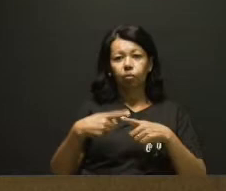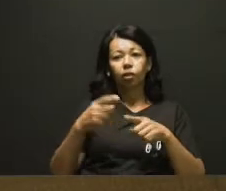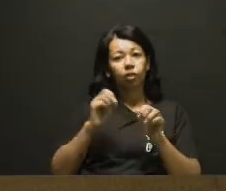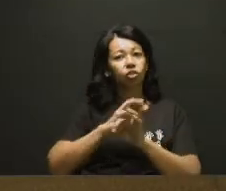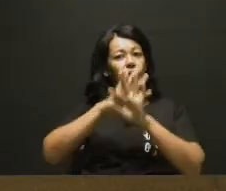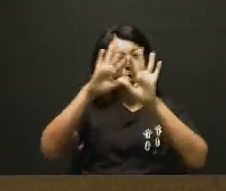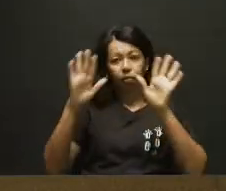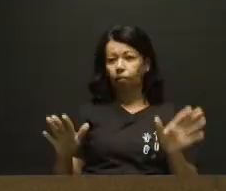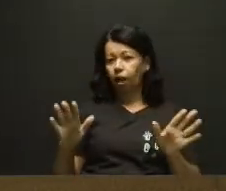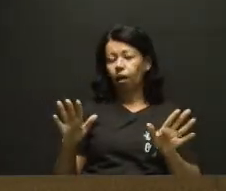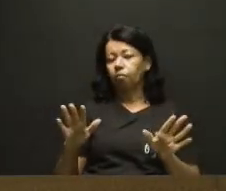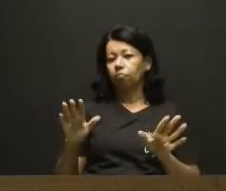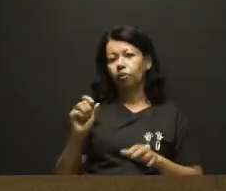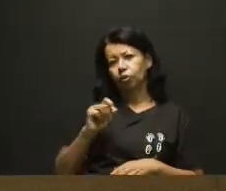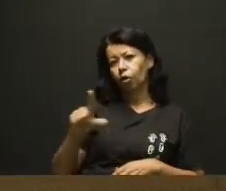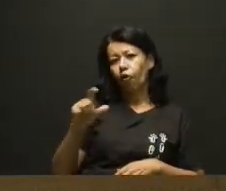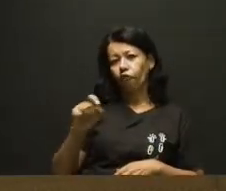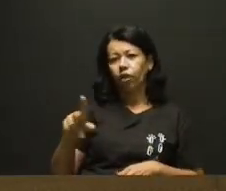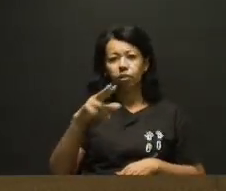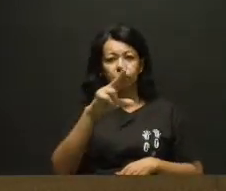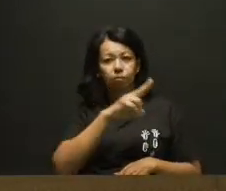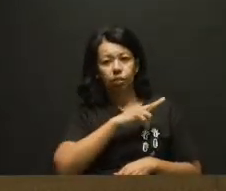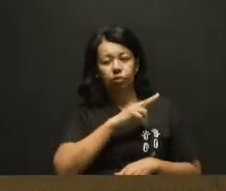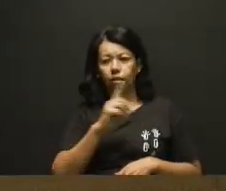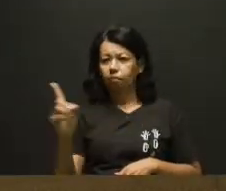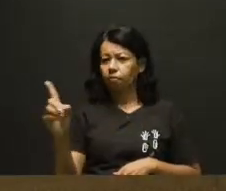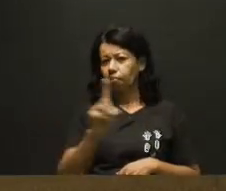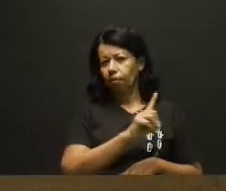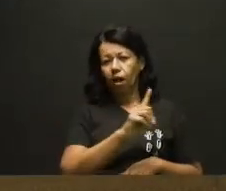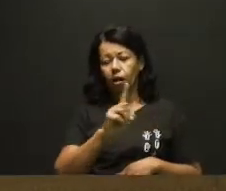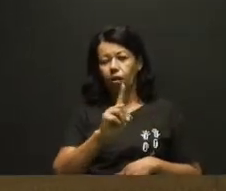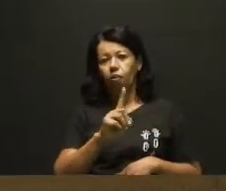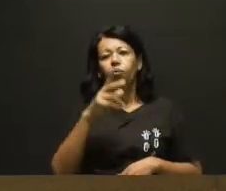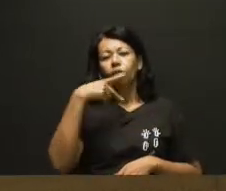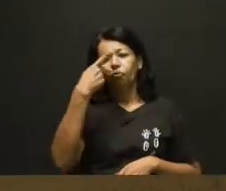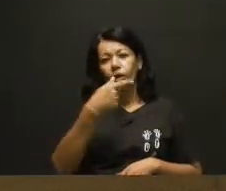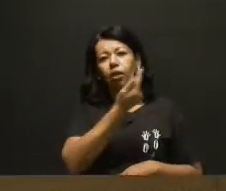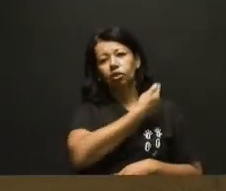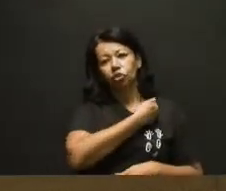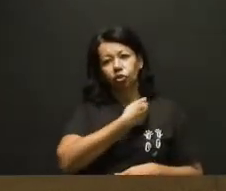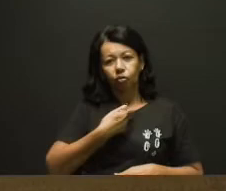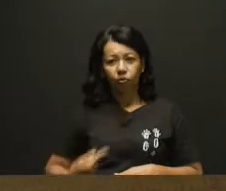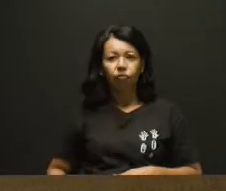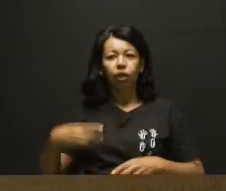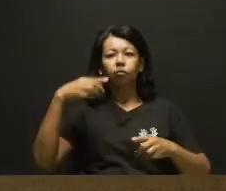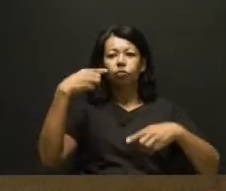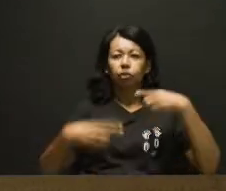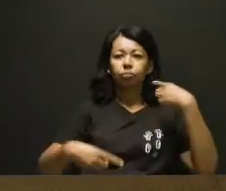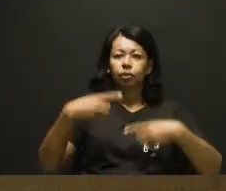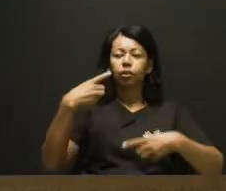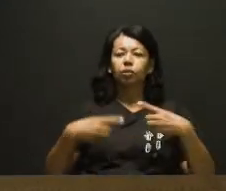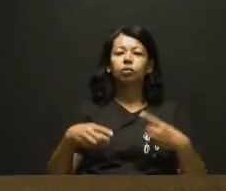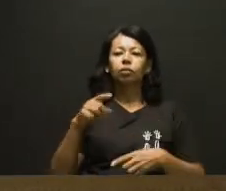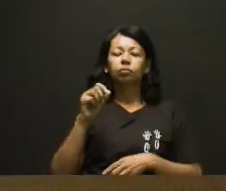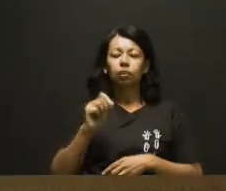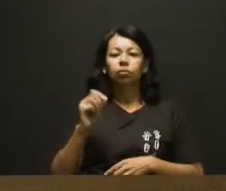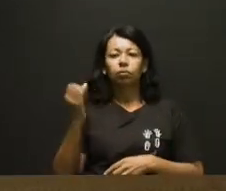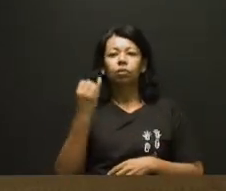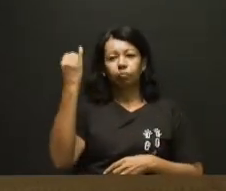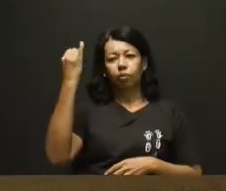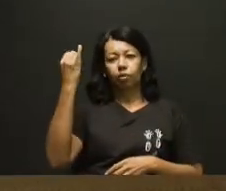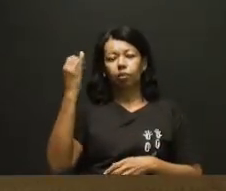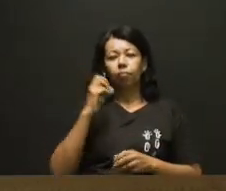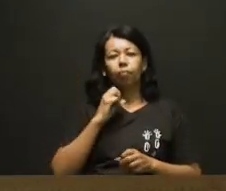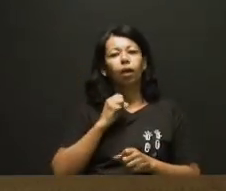claro que eu não faço ataques pessoais quando faço crítica faço política digo governo não é de política eu acho que é isso que é importante a gente